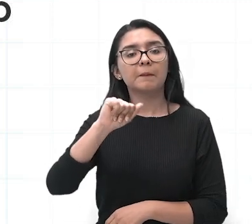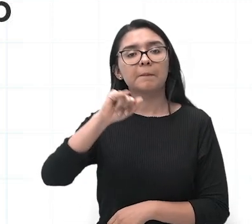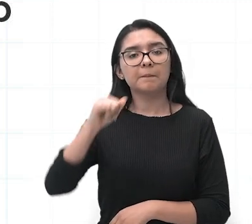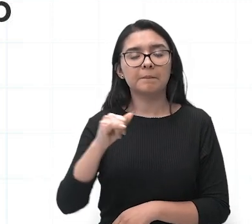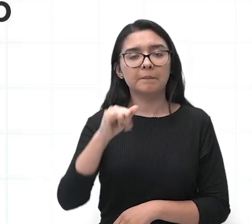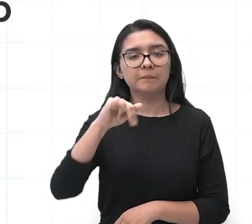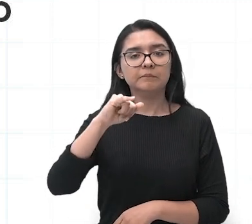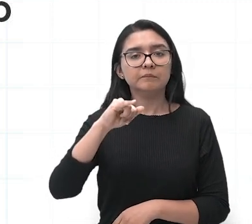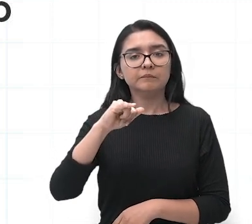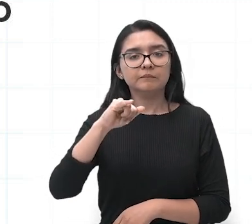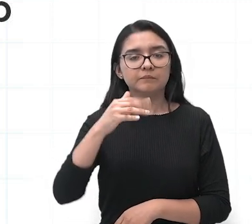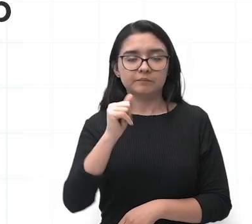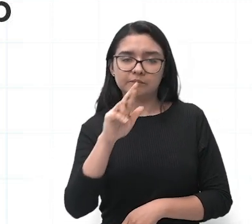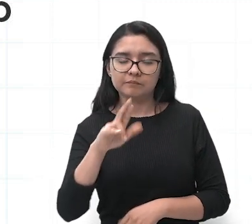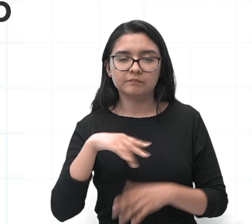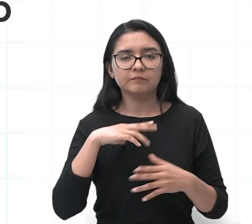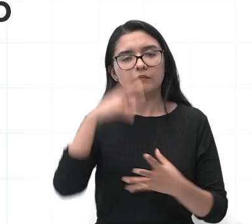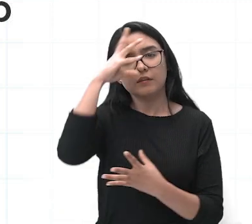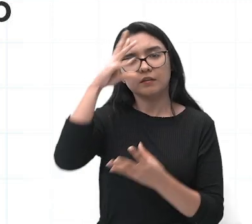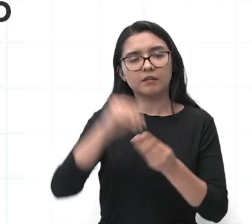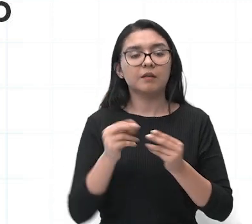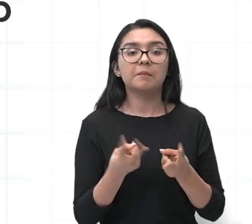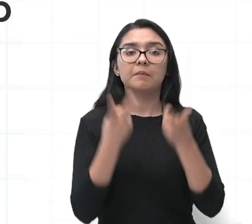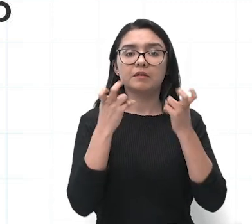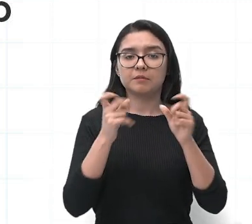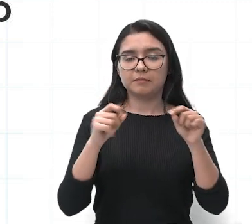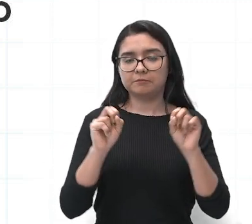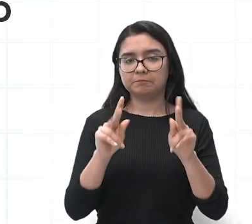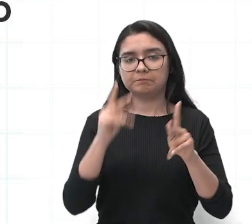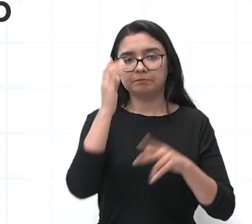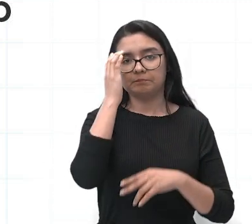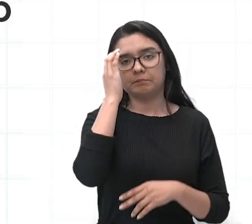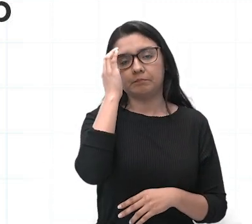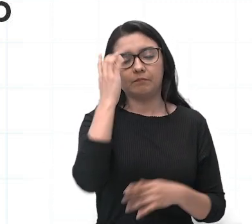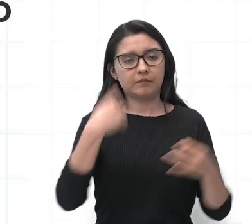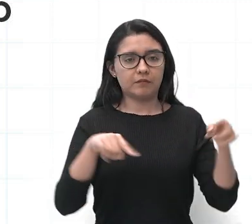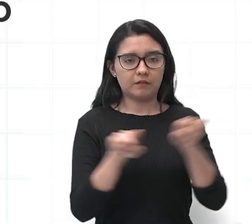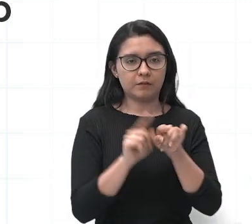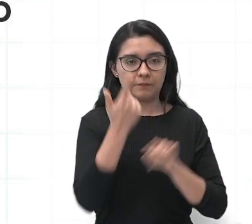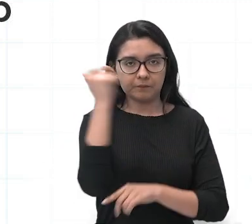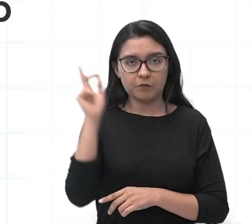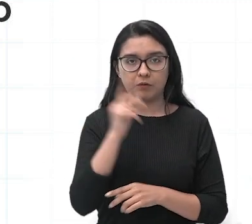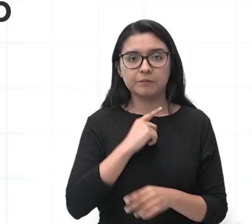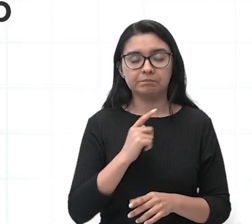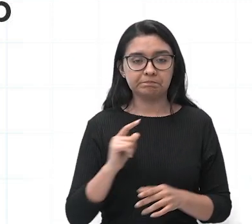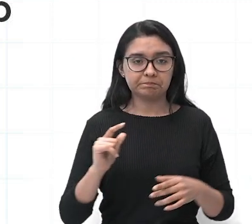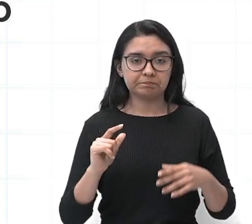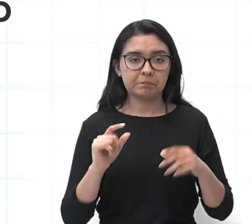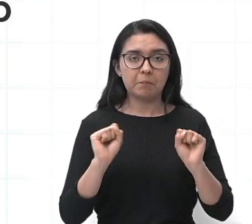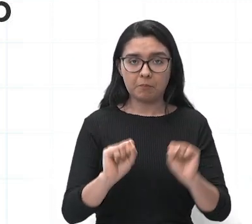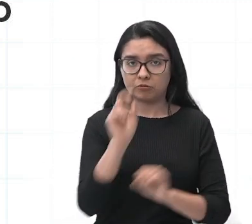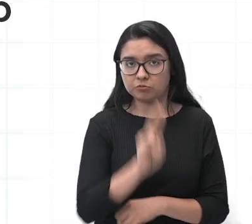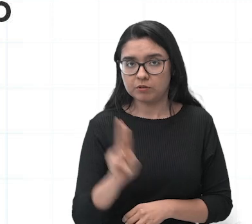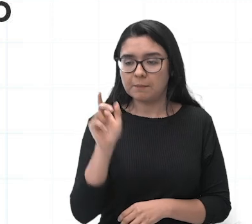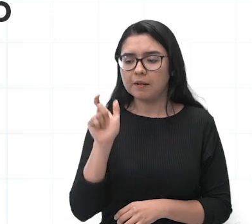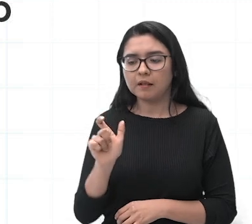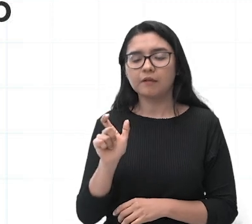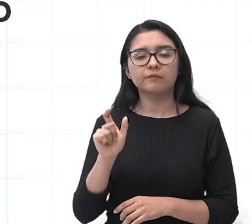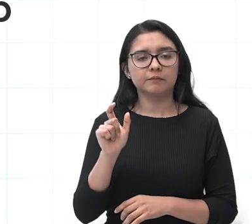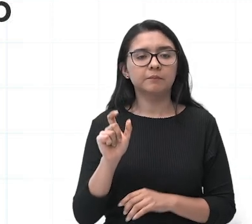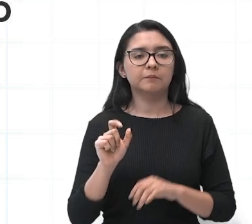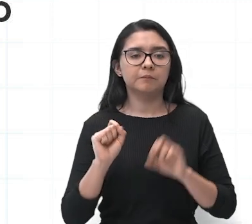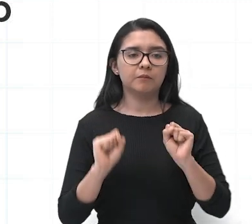se relaciona a entender, perceber, tá? Outra forma de usar pode